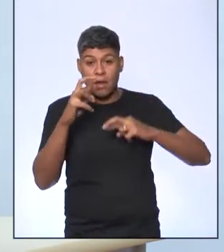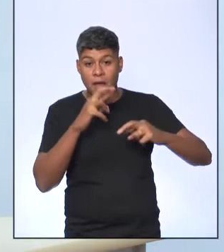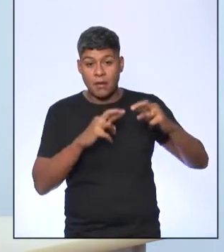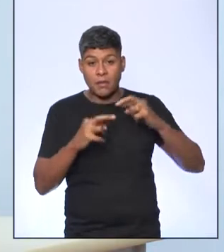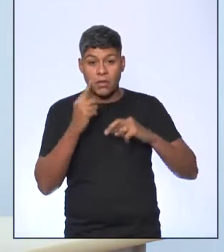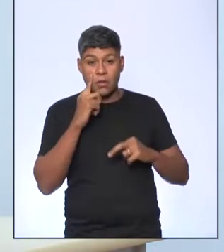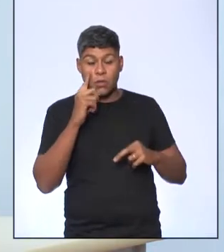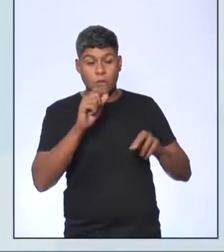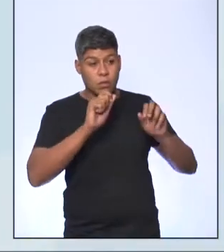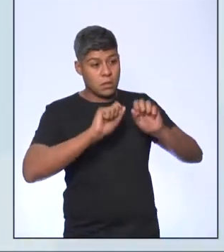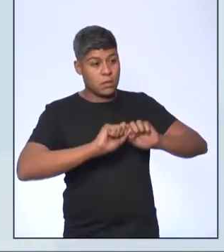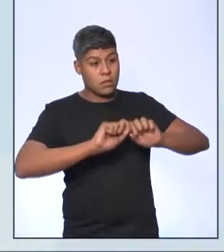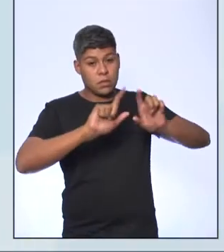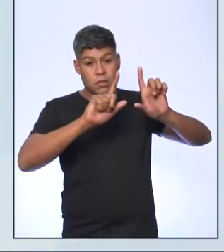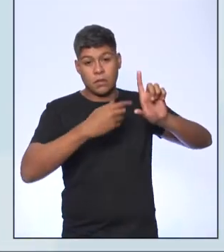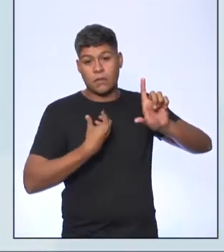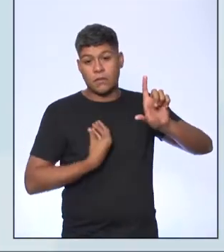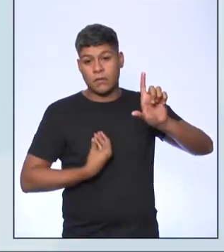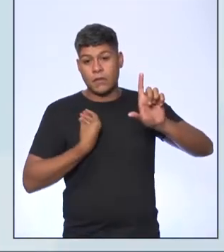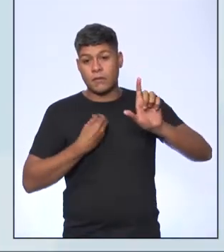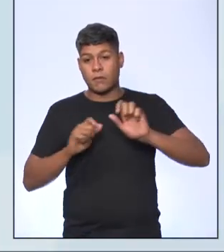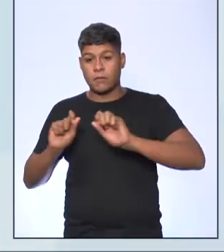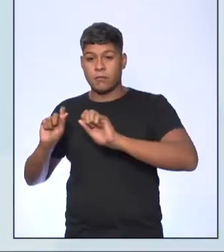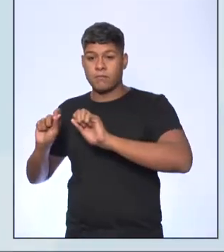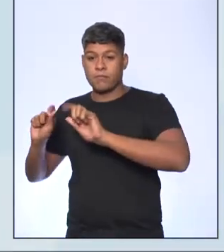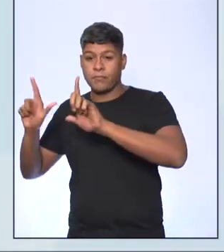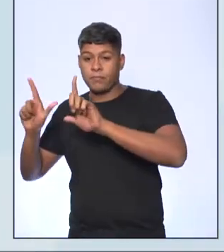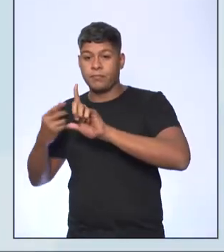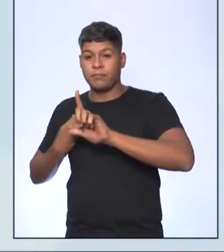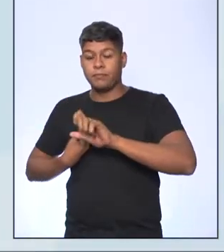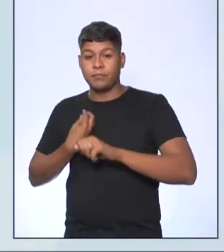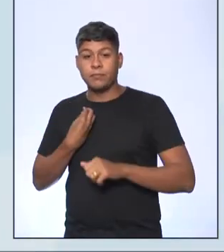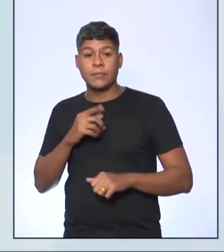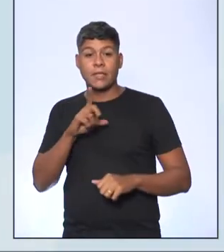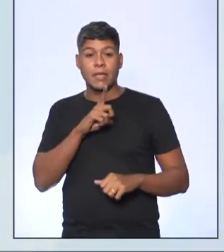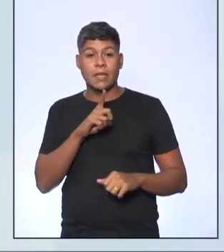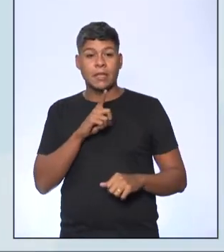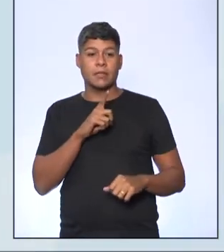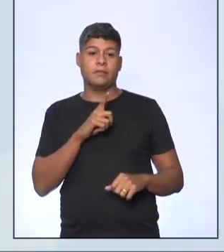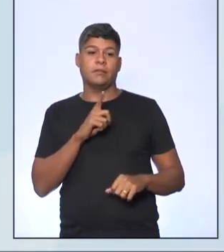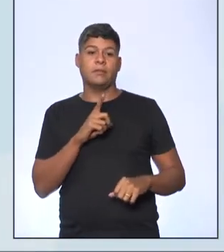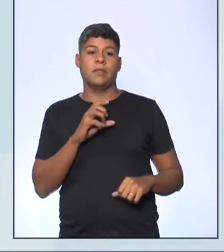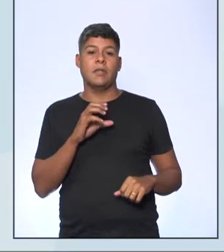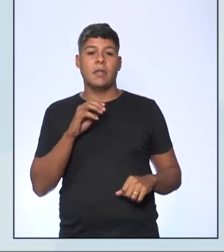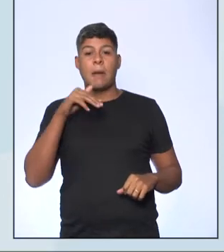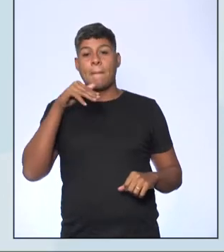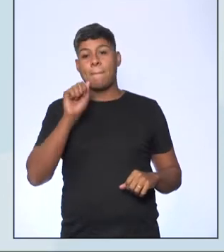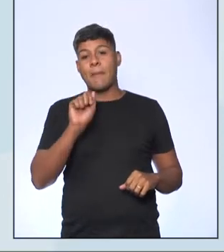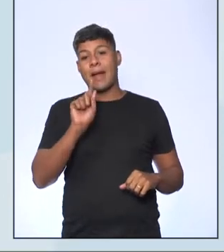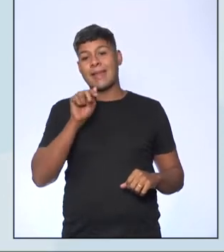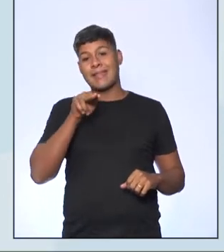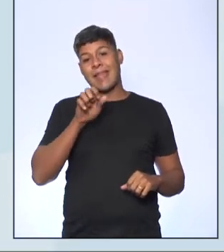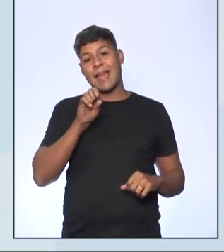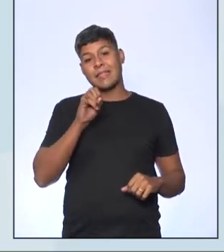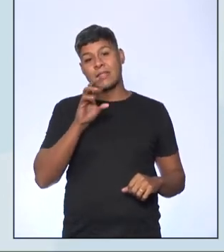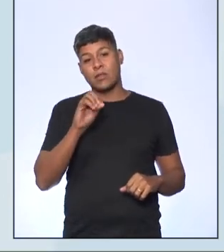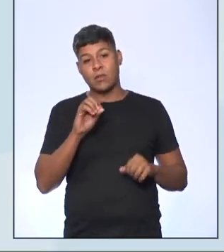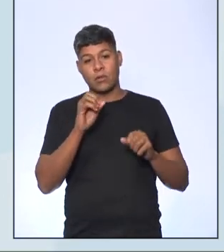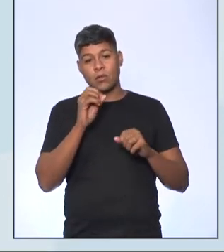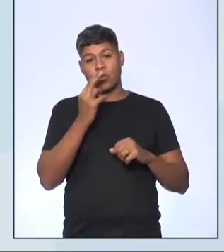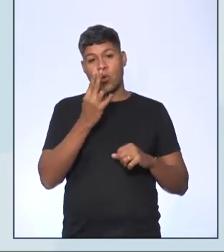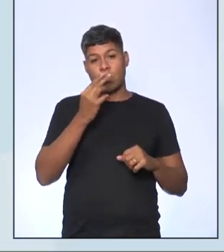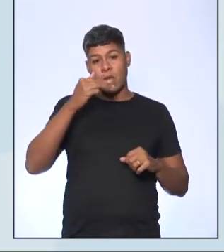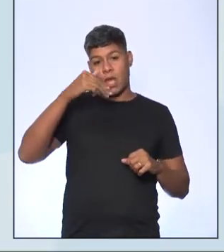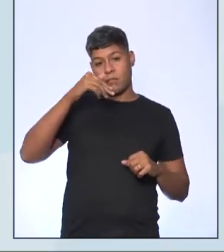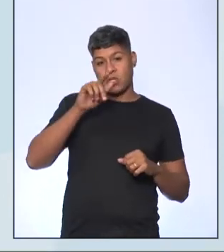reações que vão aparecer aí na tela de vocês. Então, ó, a primeira reação a gente tem a combustão do magnésio, né? Que é lá o nosso